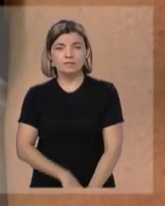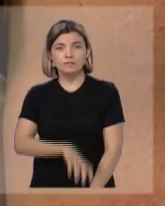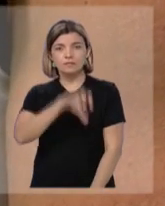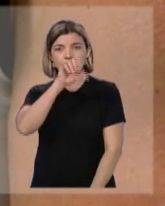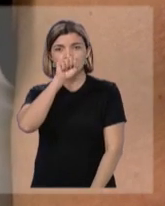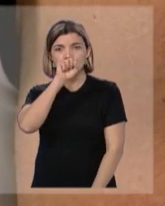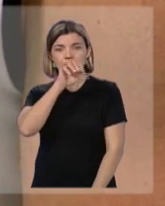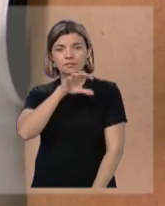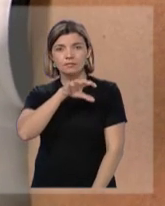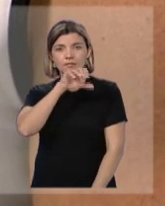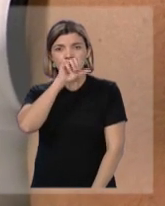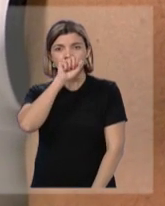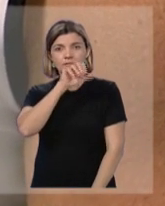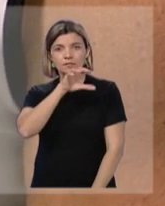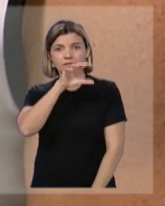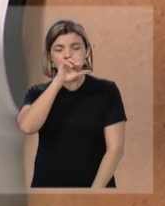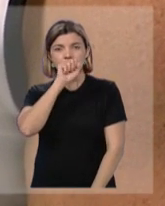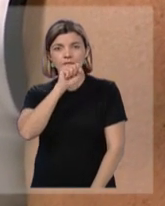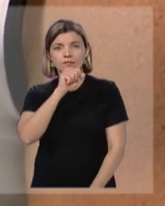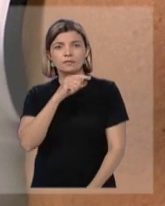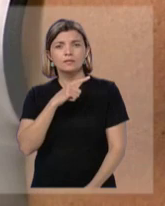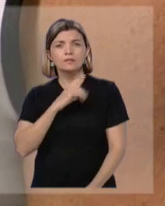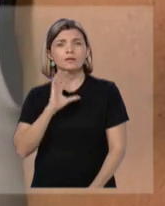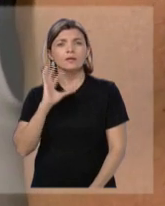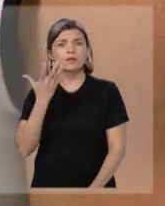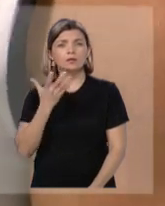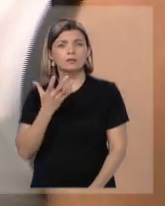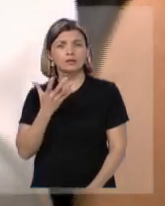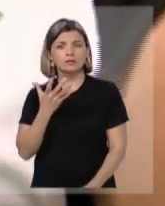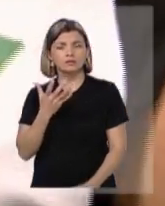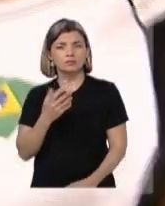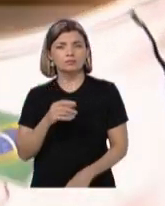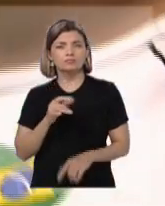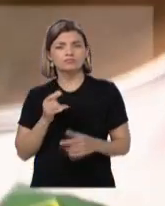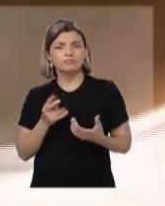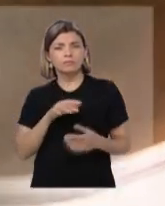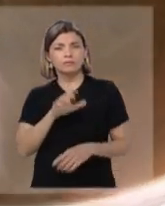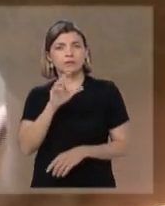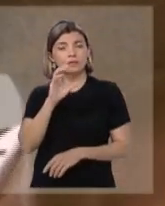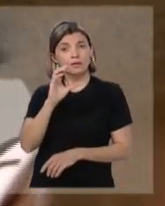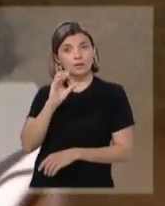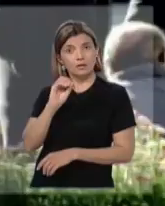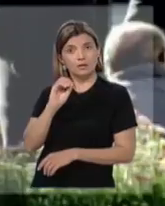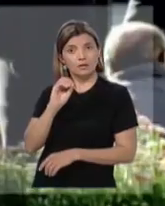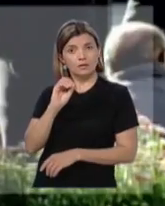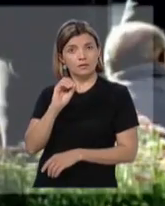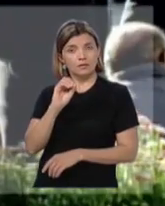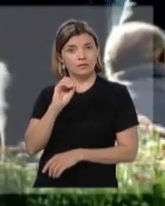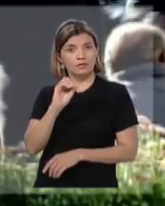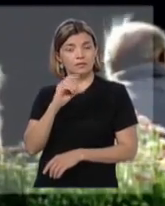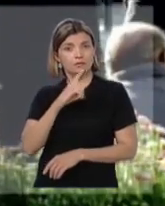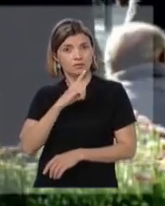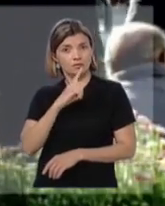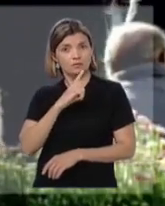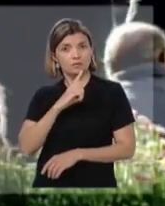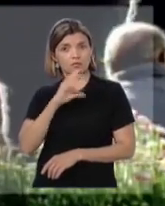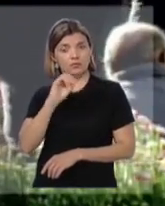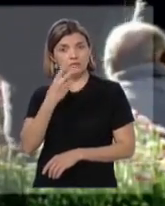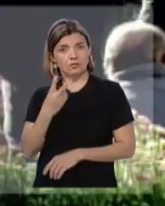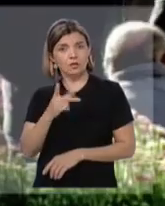A respiração, como muitos processos metabólicos, libera resíduos, neste caso,